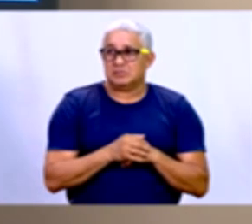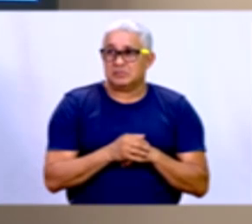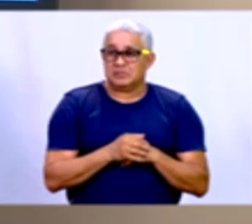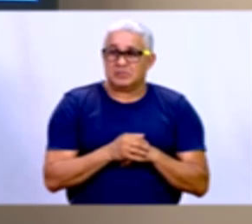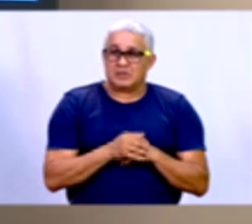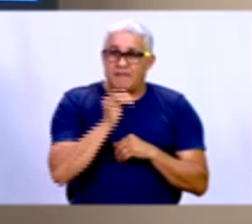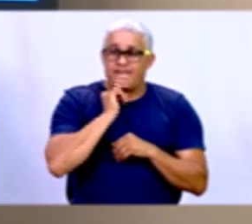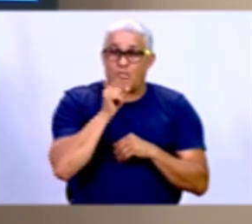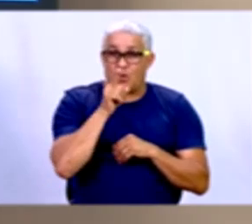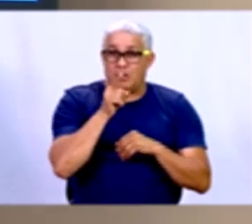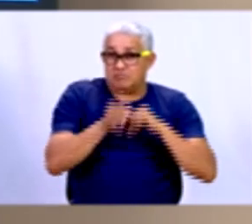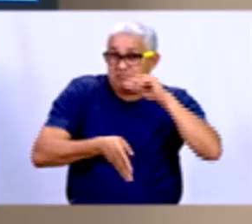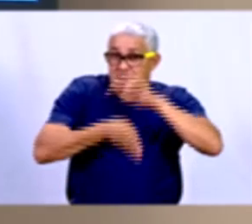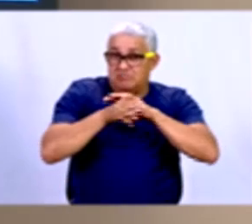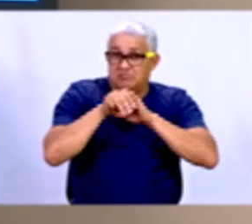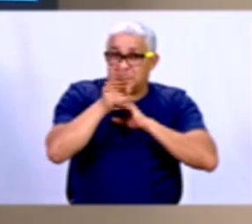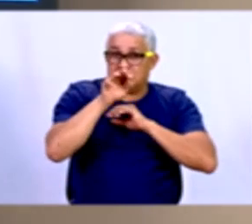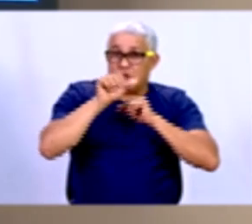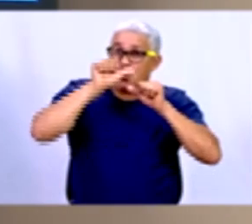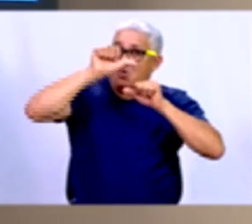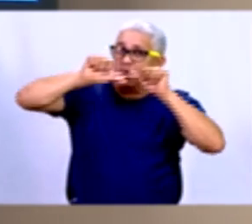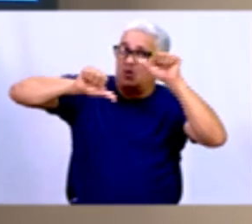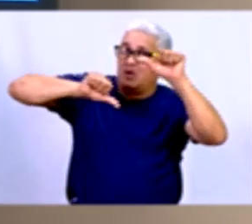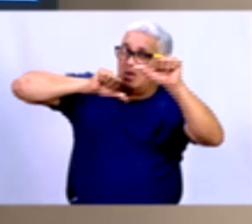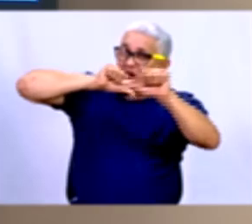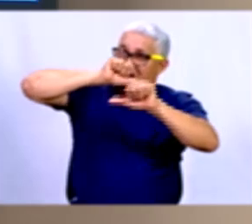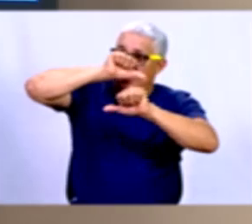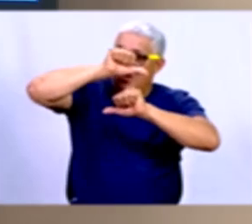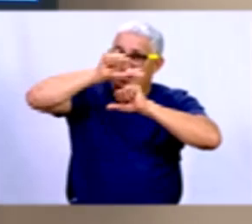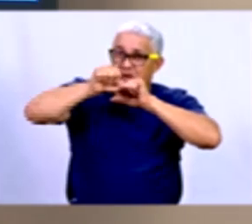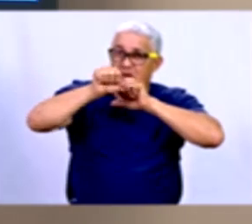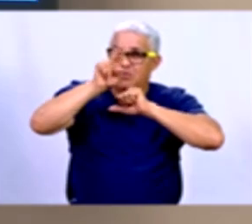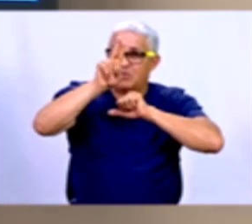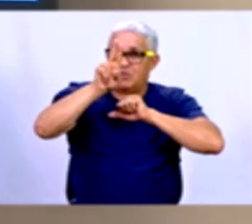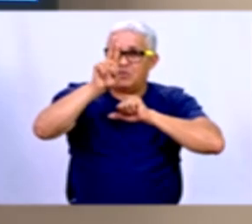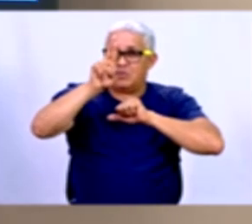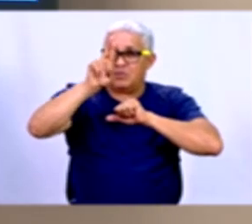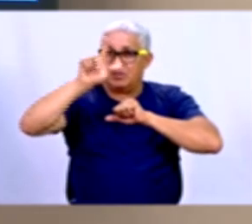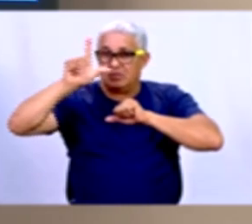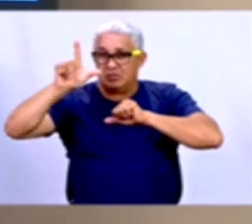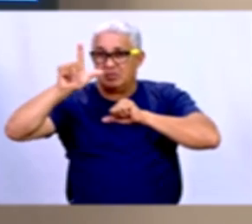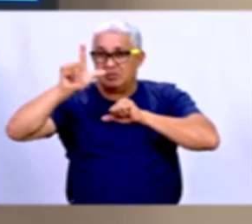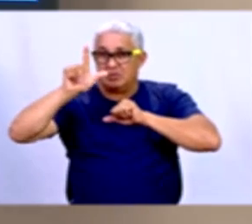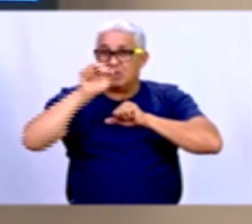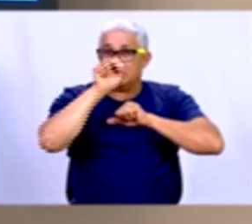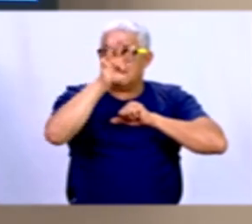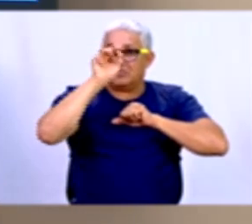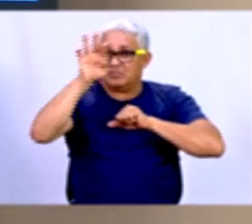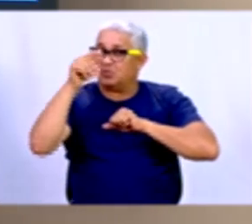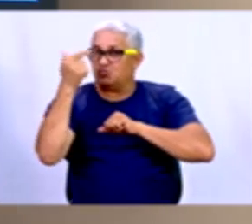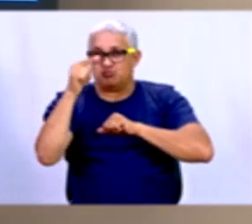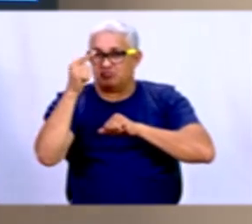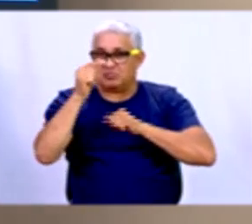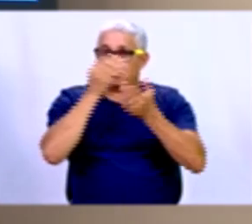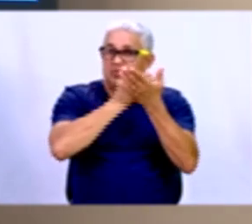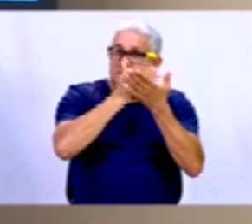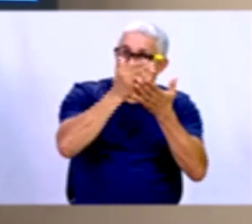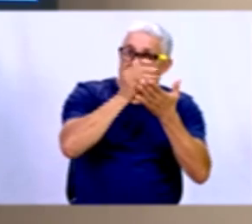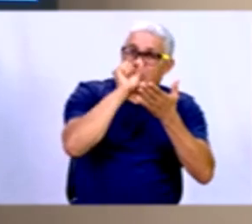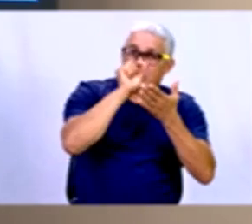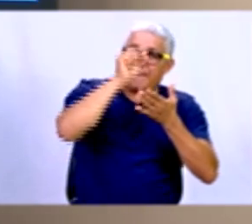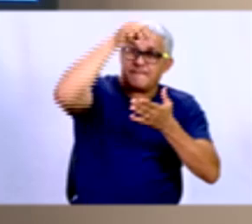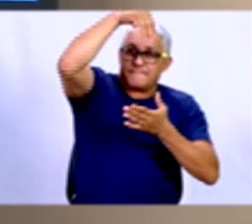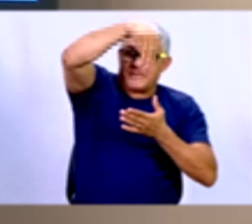você entra no site, ele muda lá a URL, né? Em vez de www, agora ele começa com um